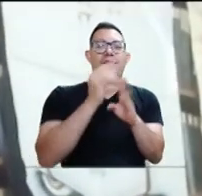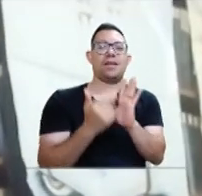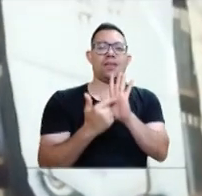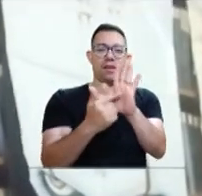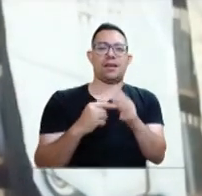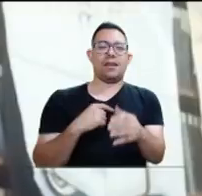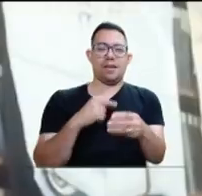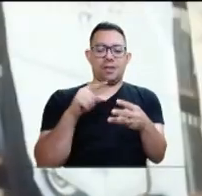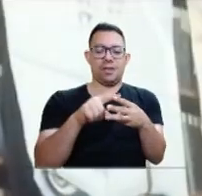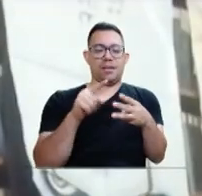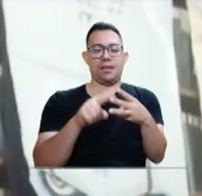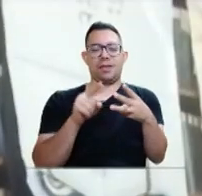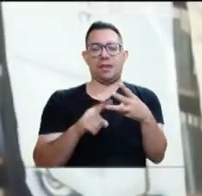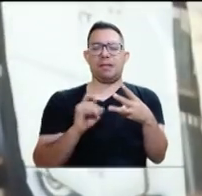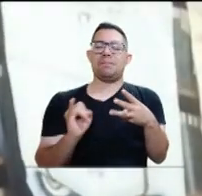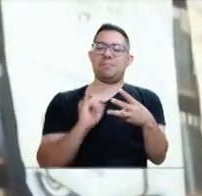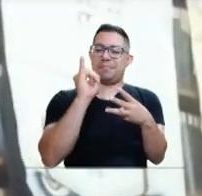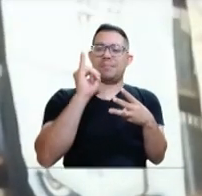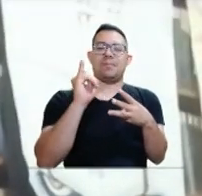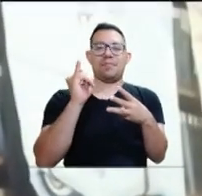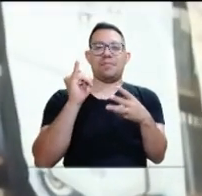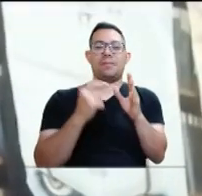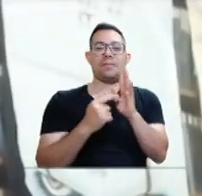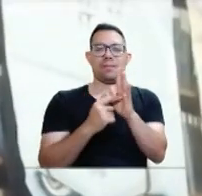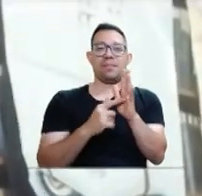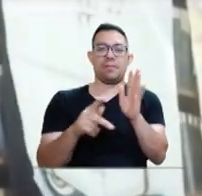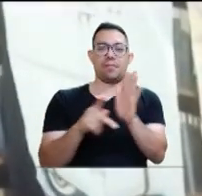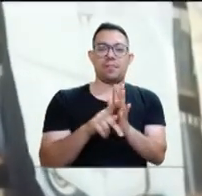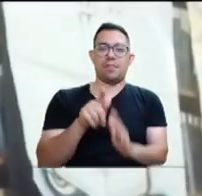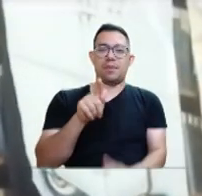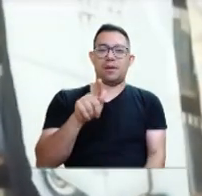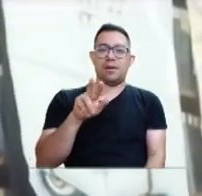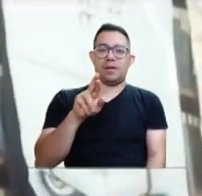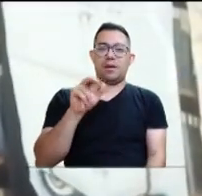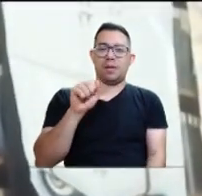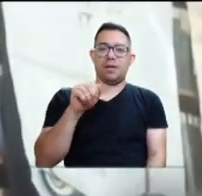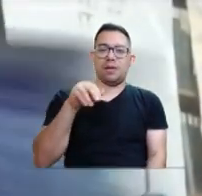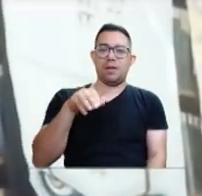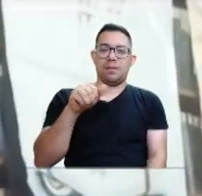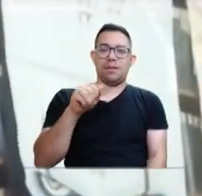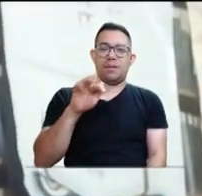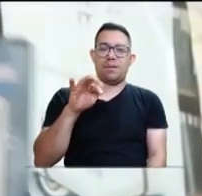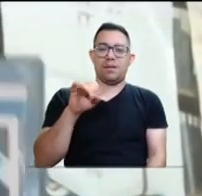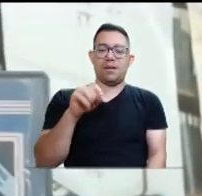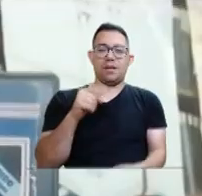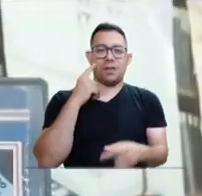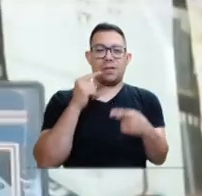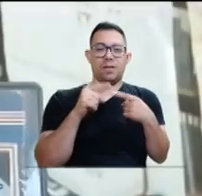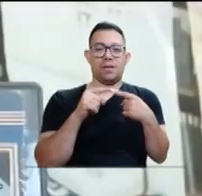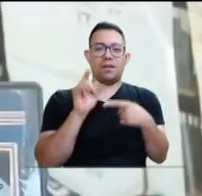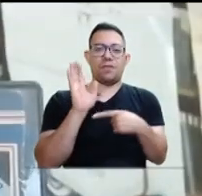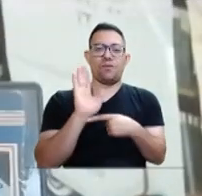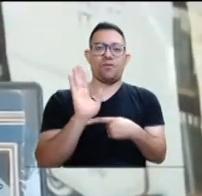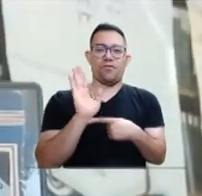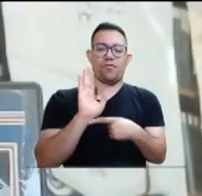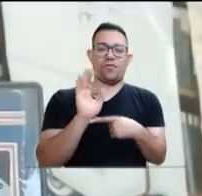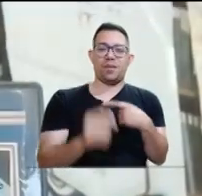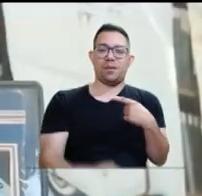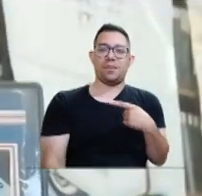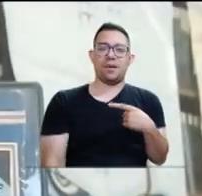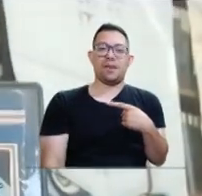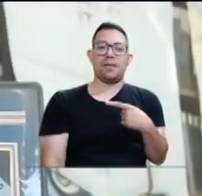colecionadores no meu leilão. Eu vou apresentar aqui 3 VHS que eu comprei na Gramofone. O Faces da Morte, esse